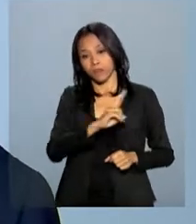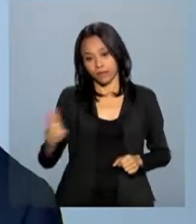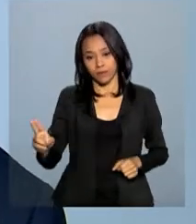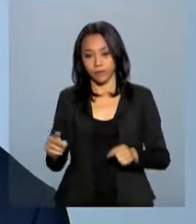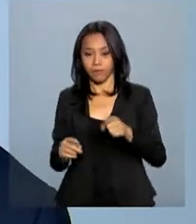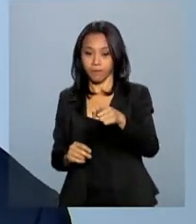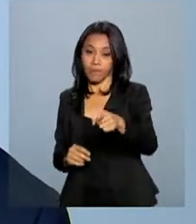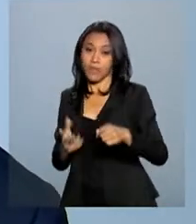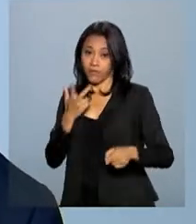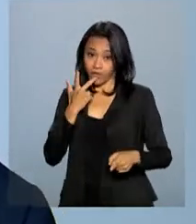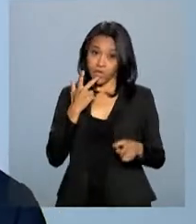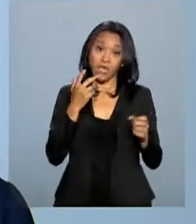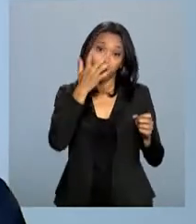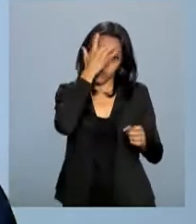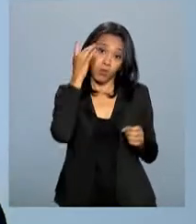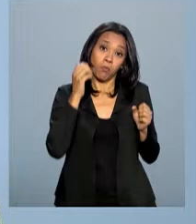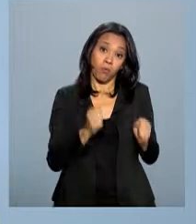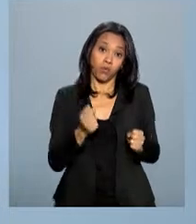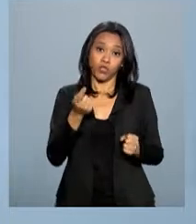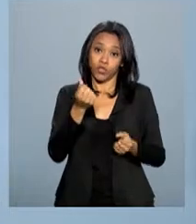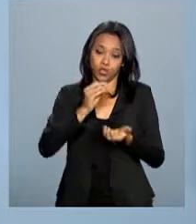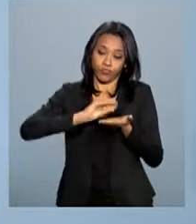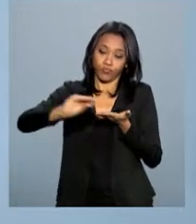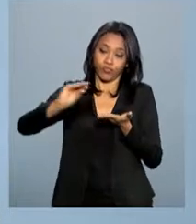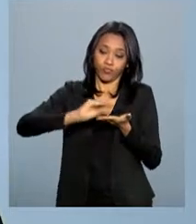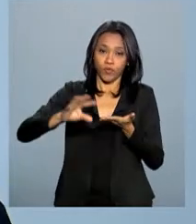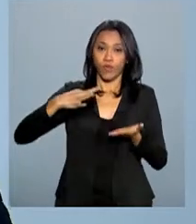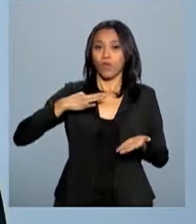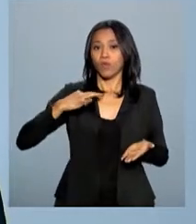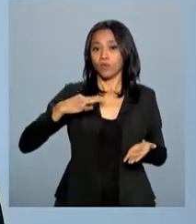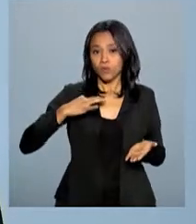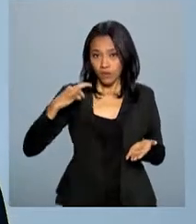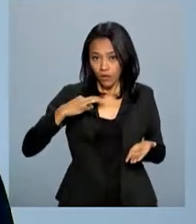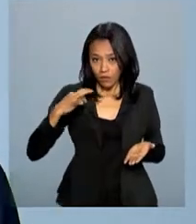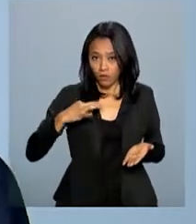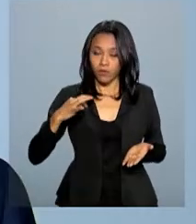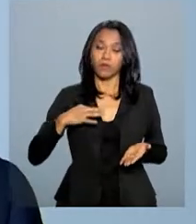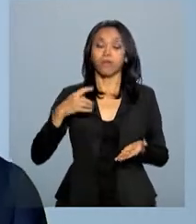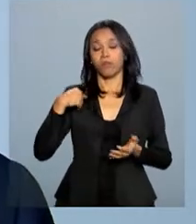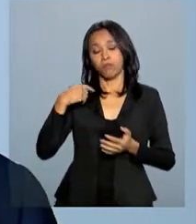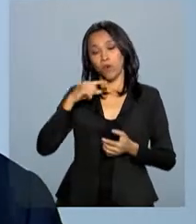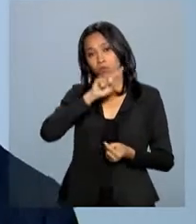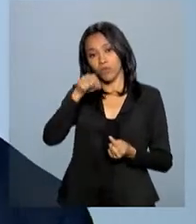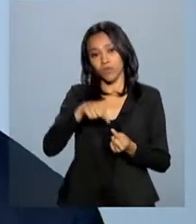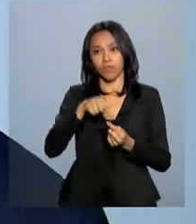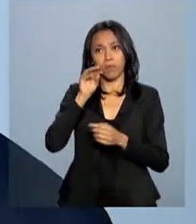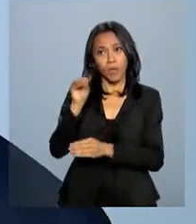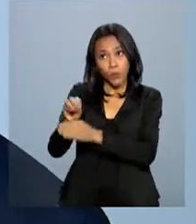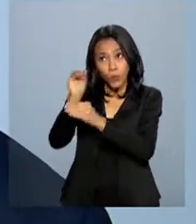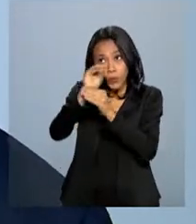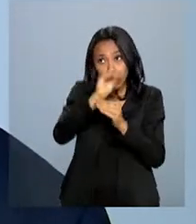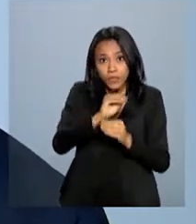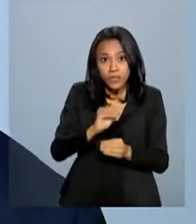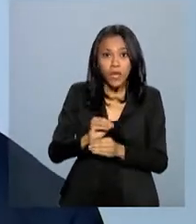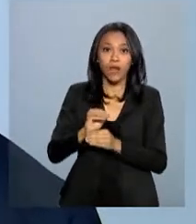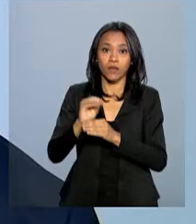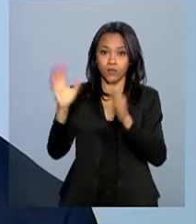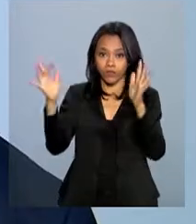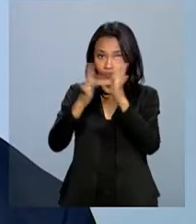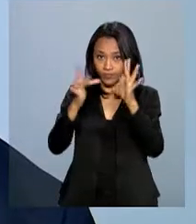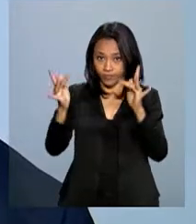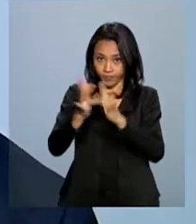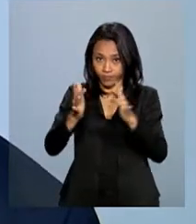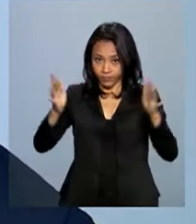contribuição voluntária com vistas à conservação deste grande patrimônio histórico religioso que é